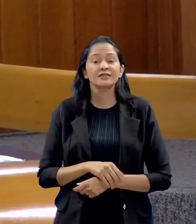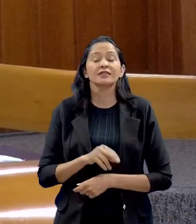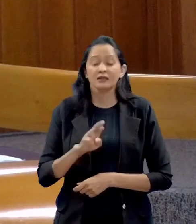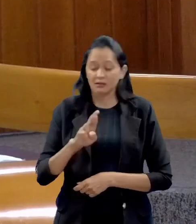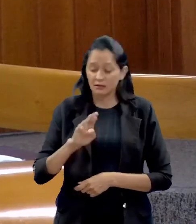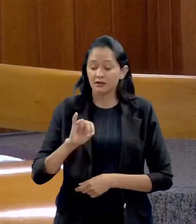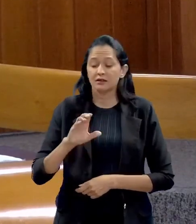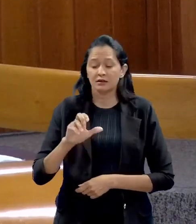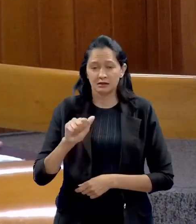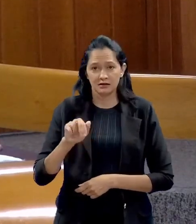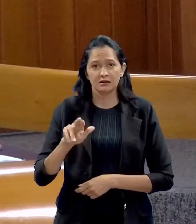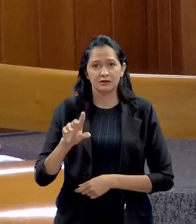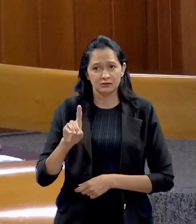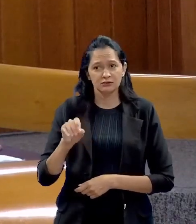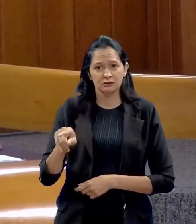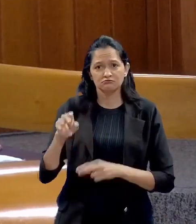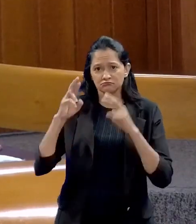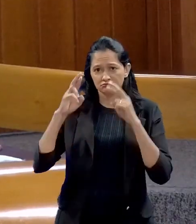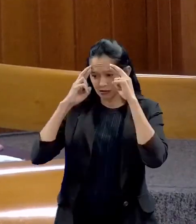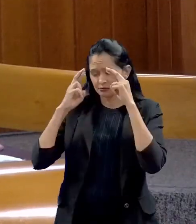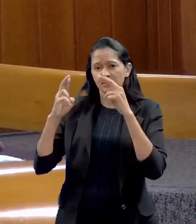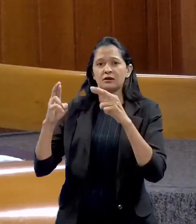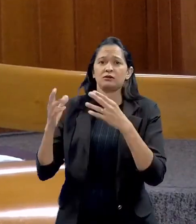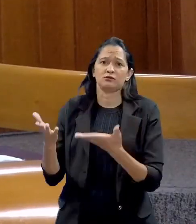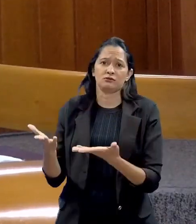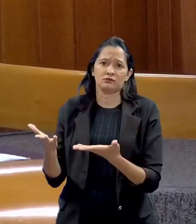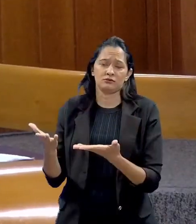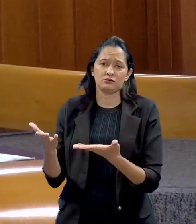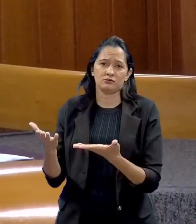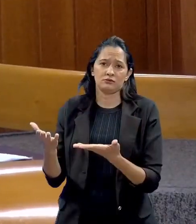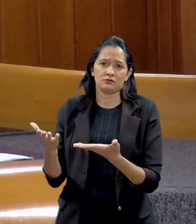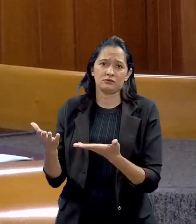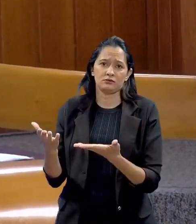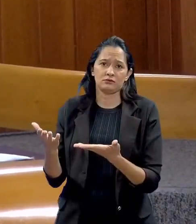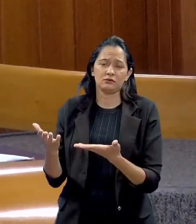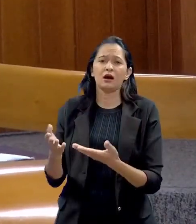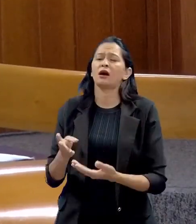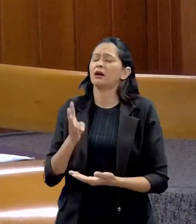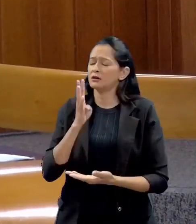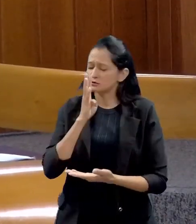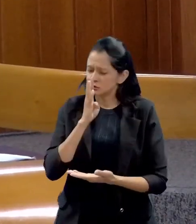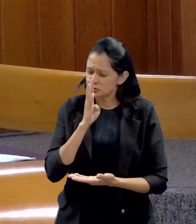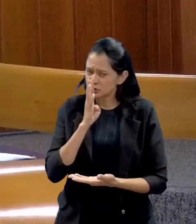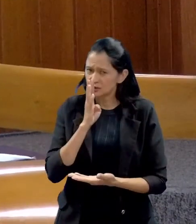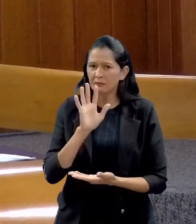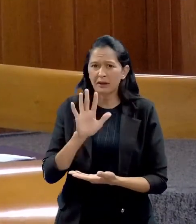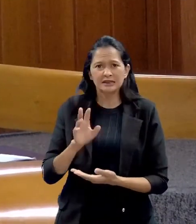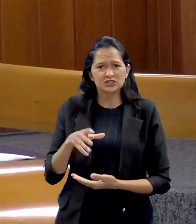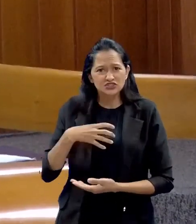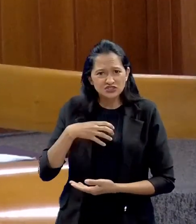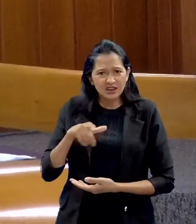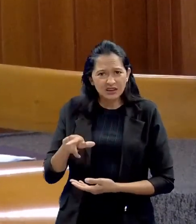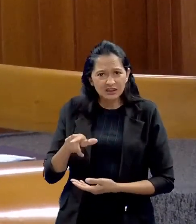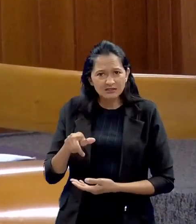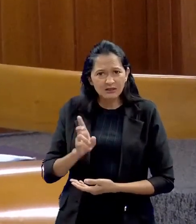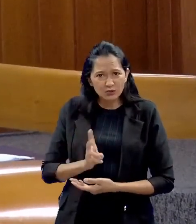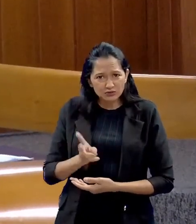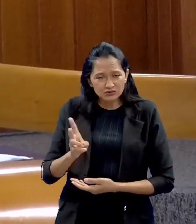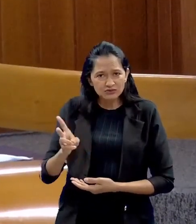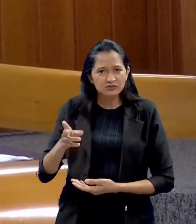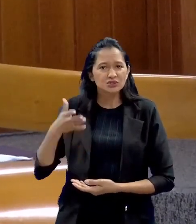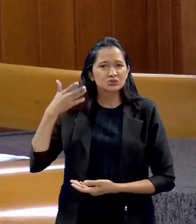meu respeito. O Ricardo tem minha admiração. Mas se continuar nesse